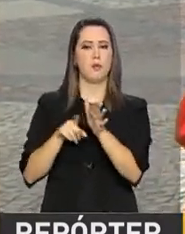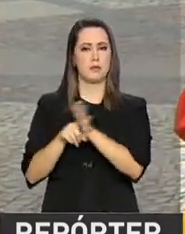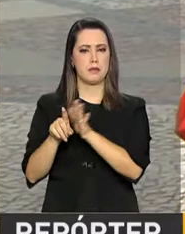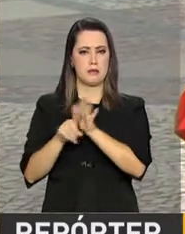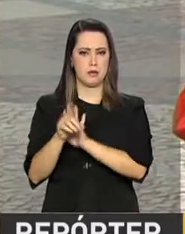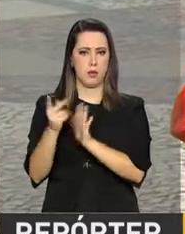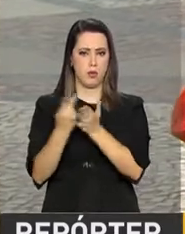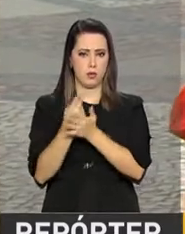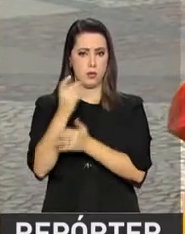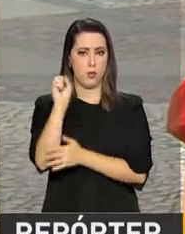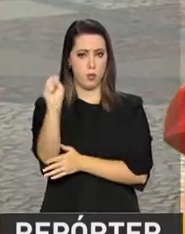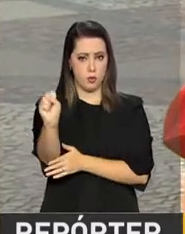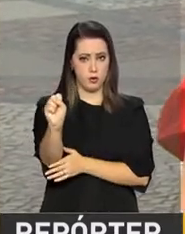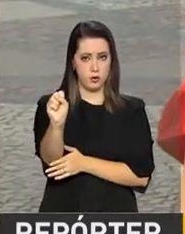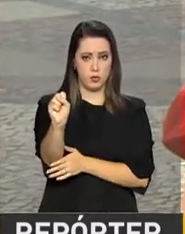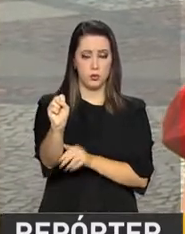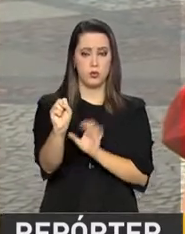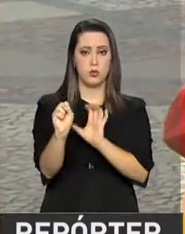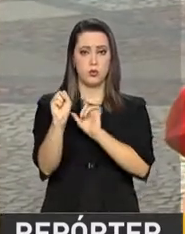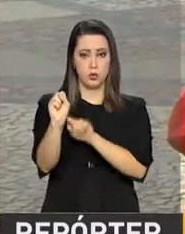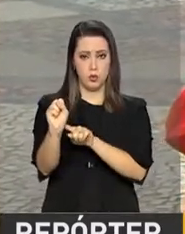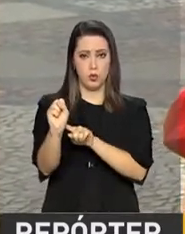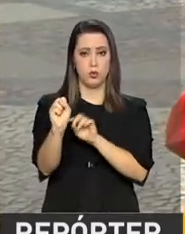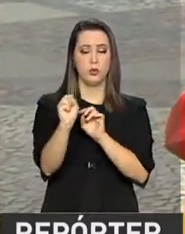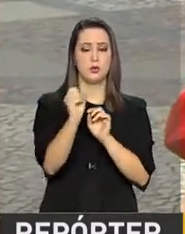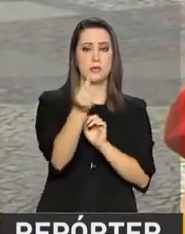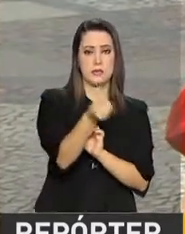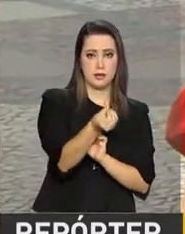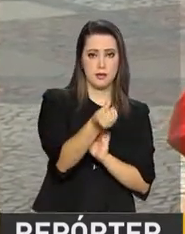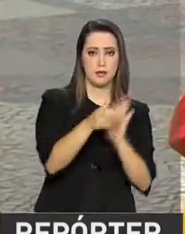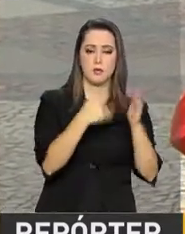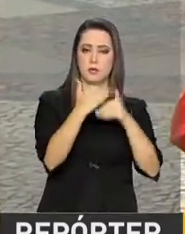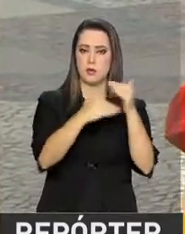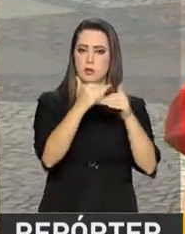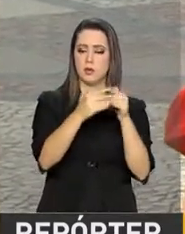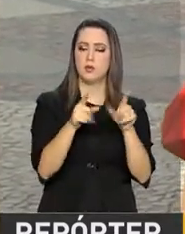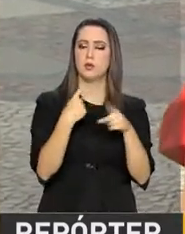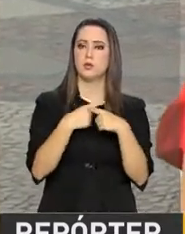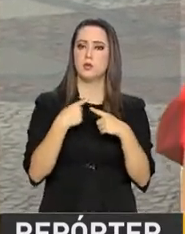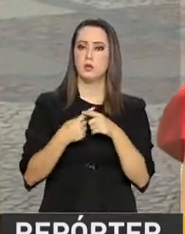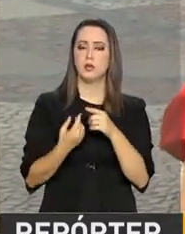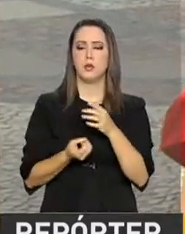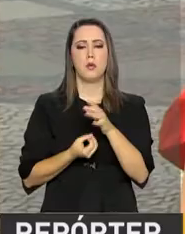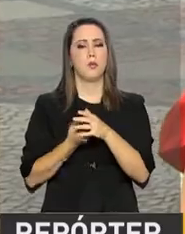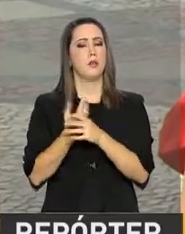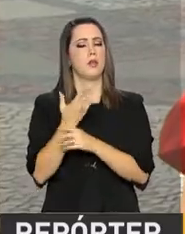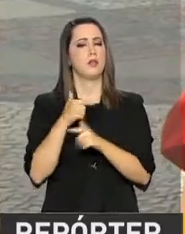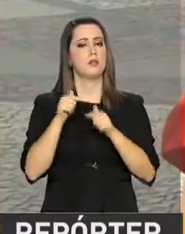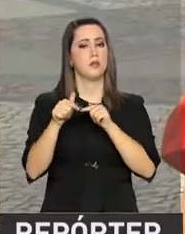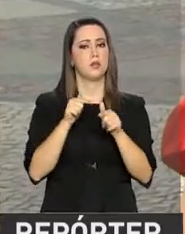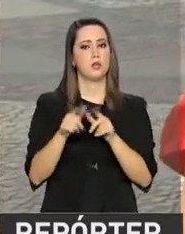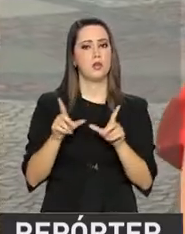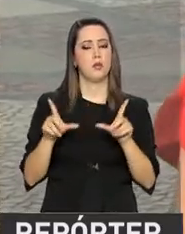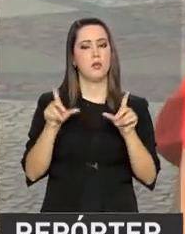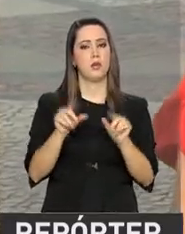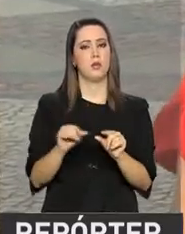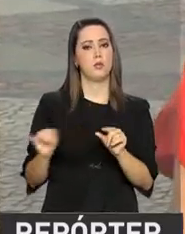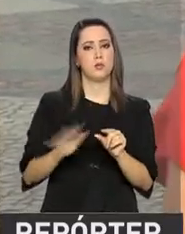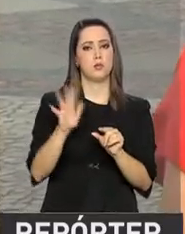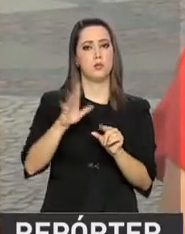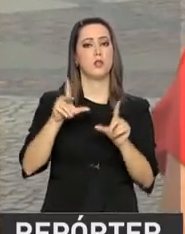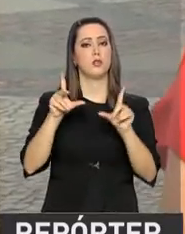segundo o ibge é as melhoras nas condições do mercado de trabalho a queda da inflação e os juros mais baixos